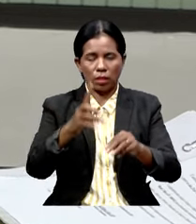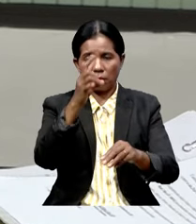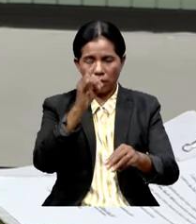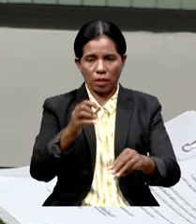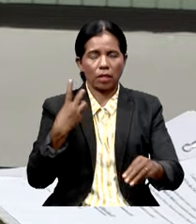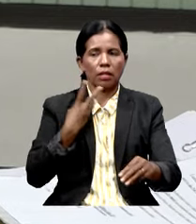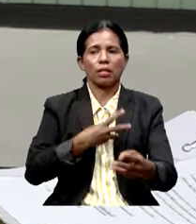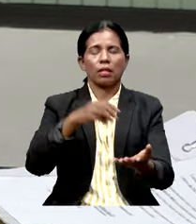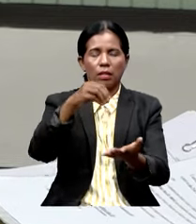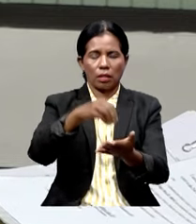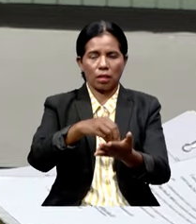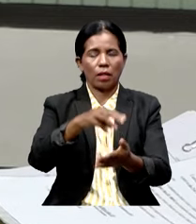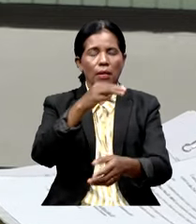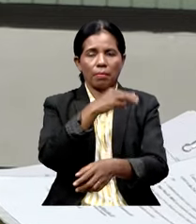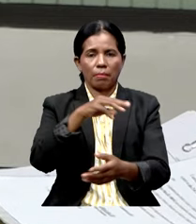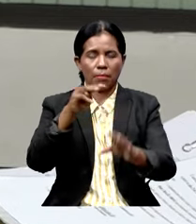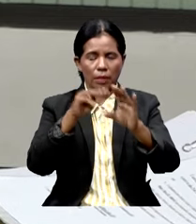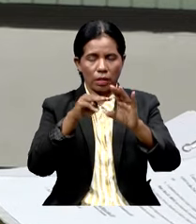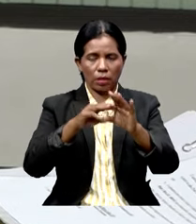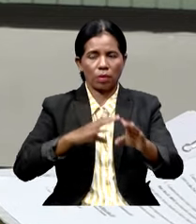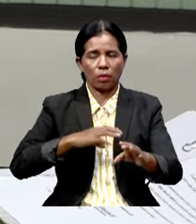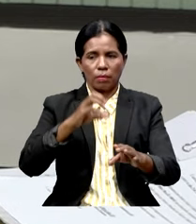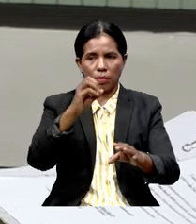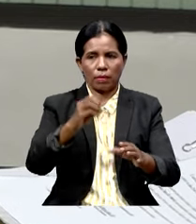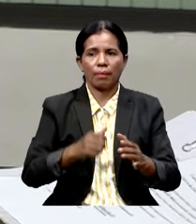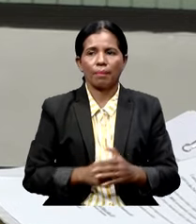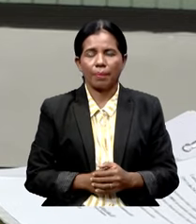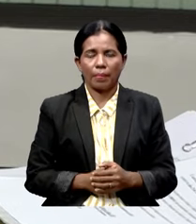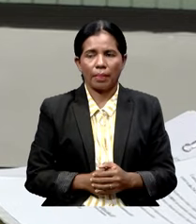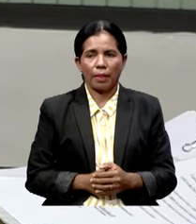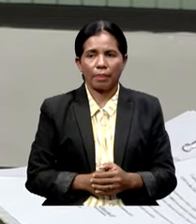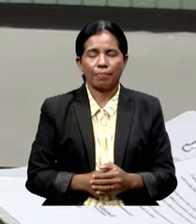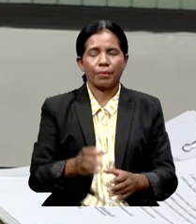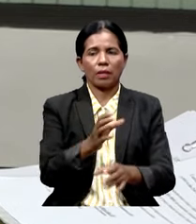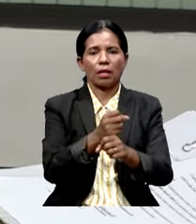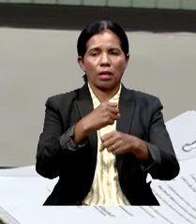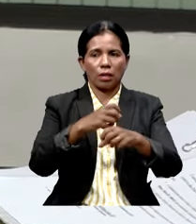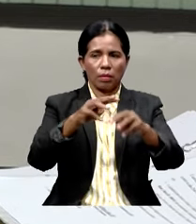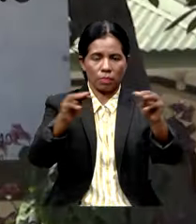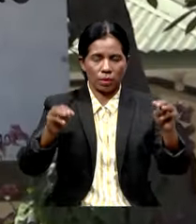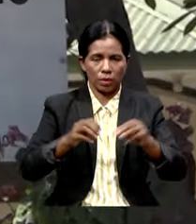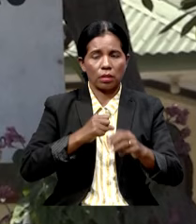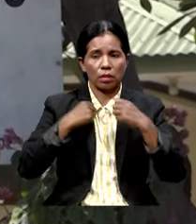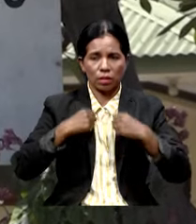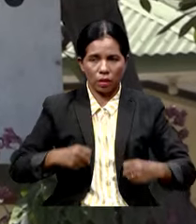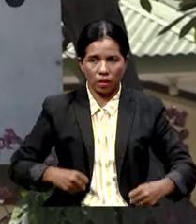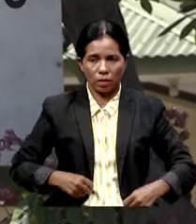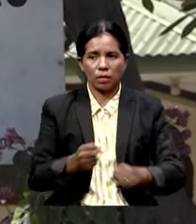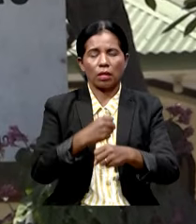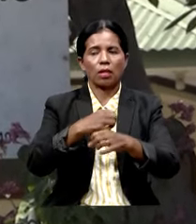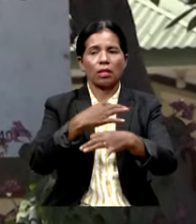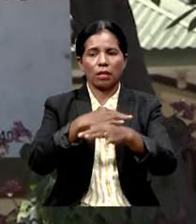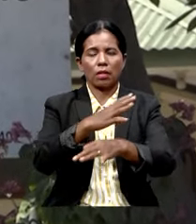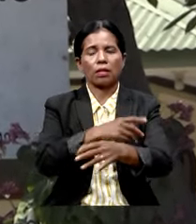a Mercado Comoronian, né? Além de construir o Hospital Geral, né? Ministério de Saúde Mos, se ralo